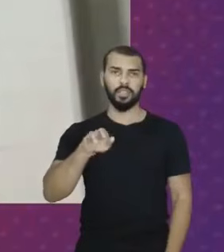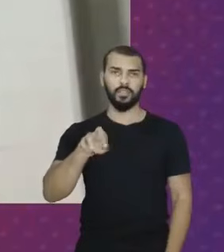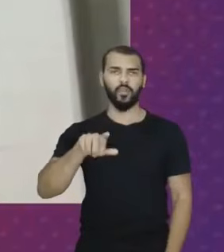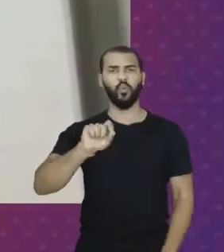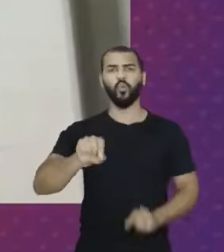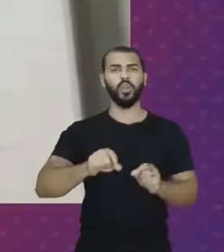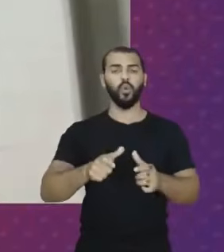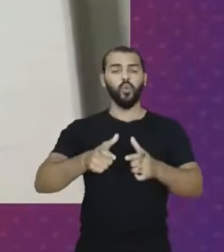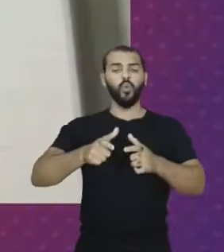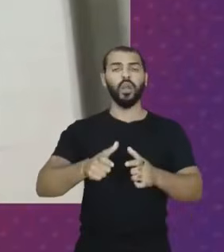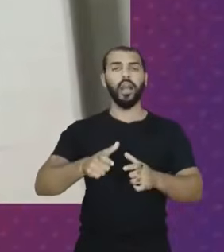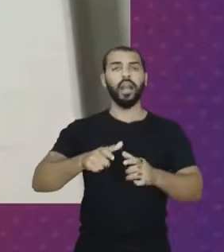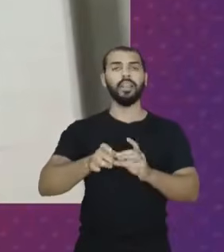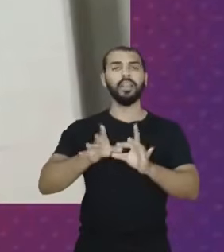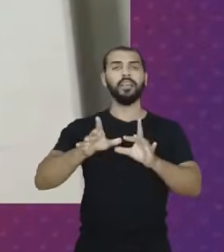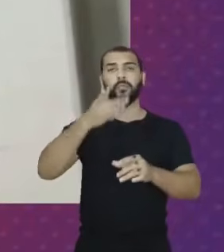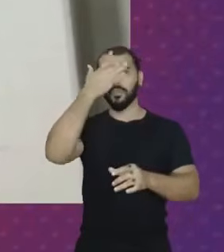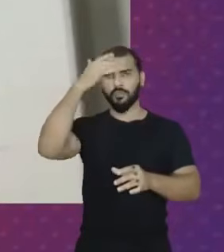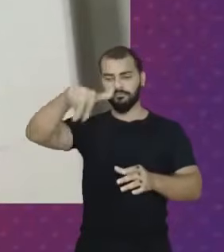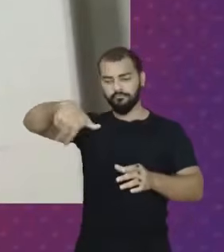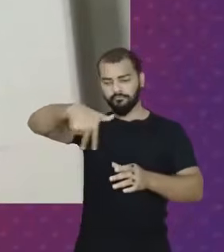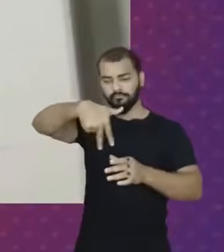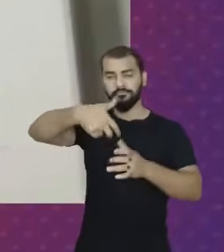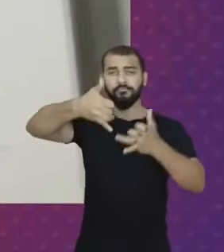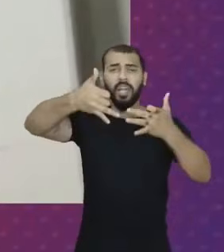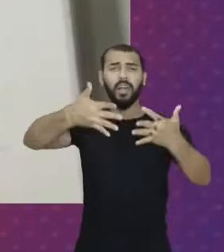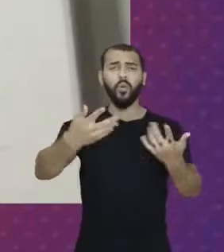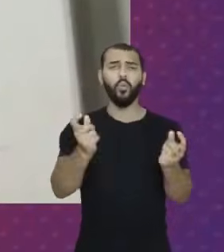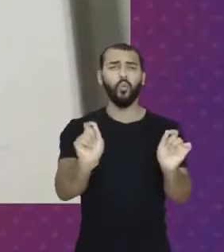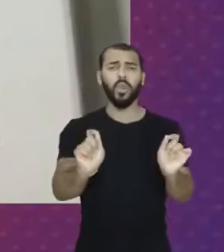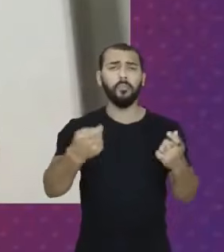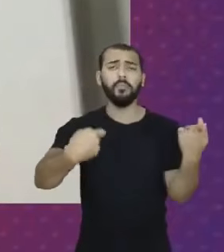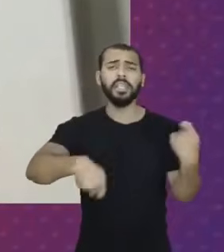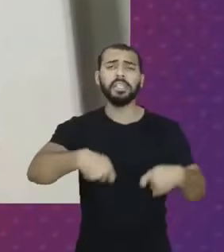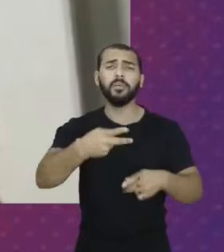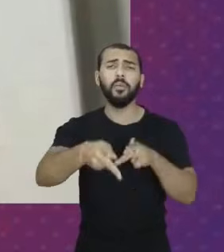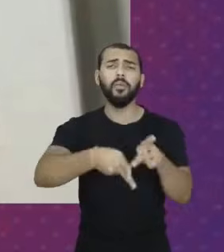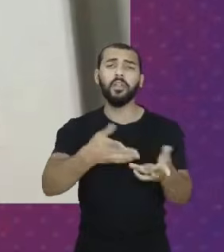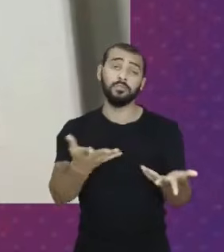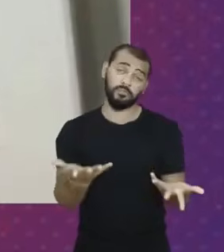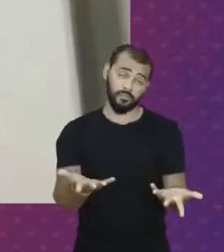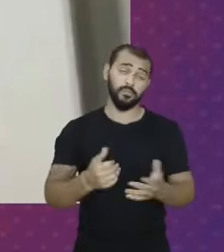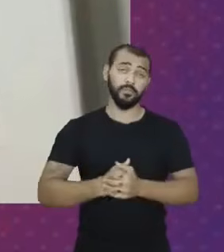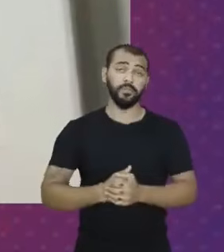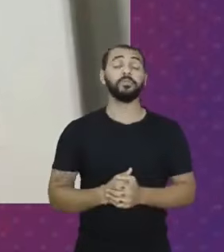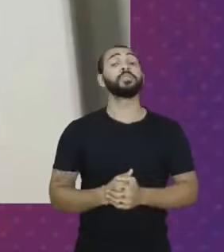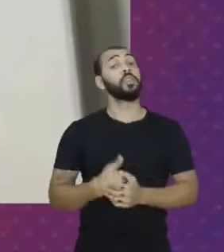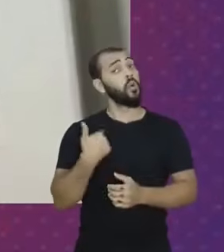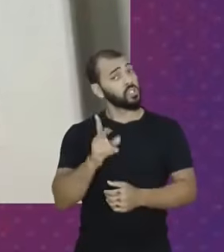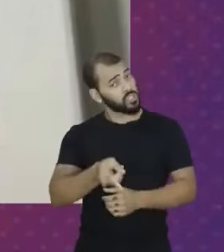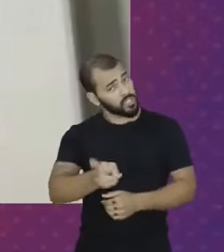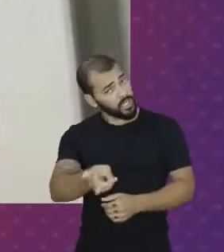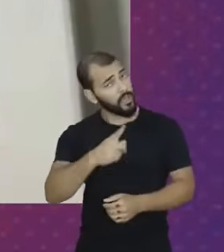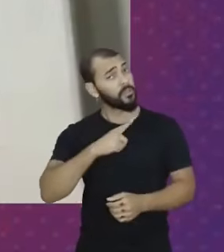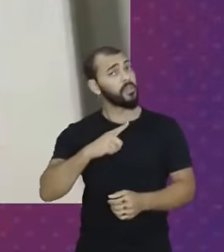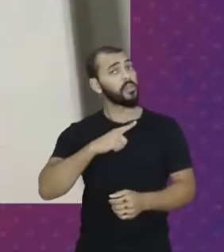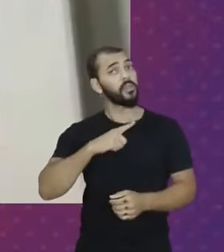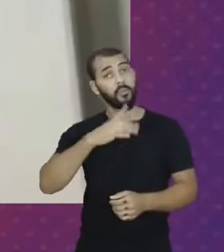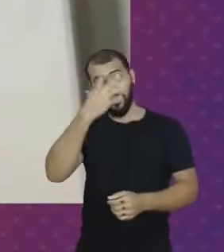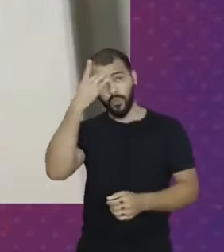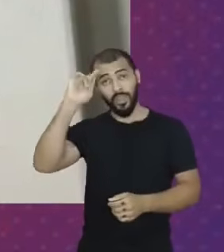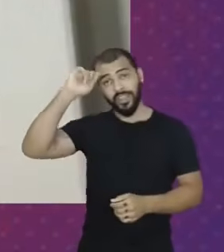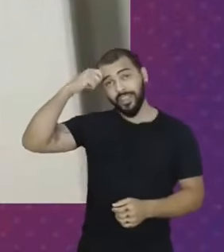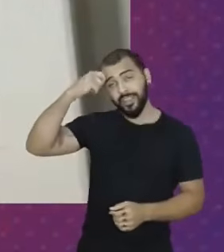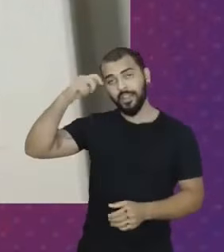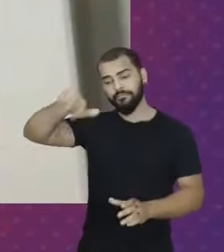possam fazer fala sobre as necessidades da população. Então, com muita frequência, nós solicitamos essa Tribuna Livre para pessoas negras,